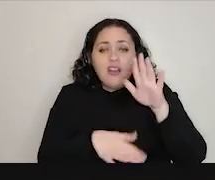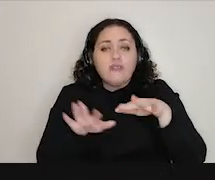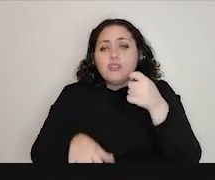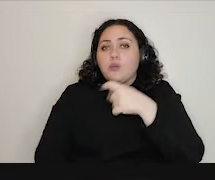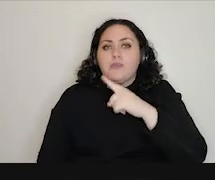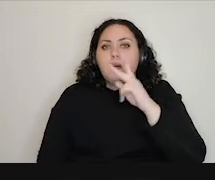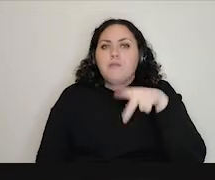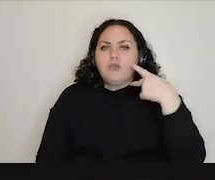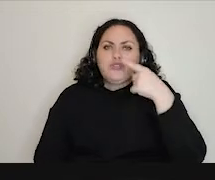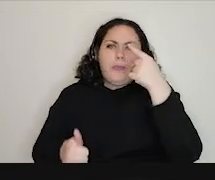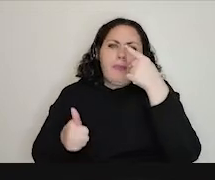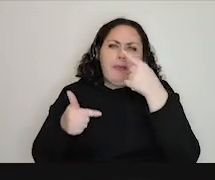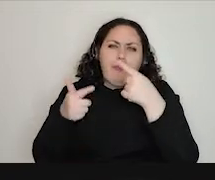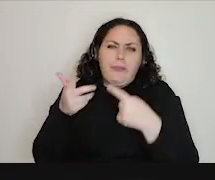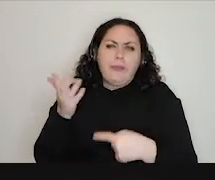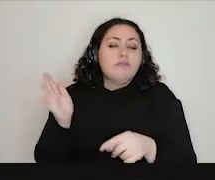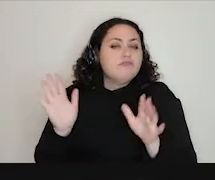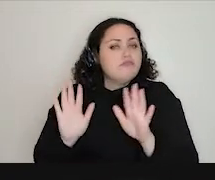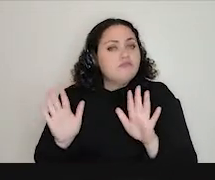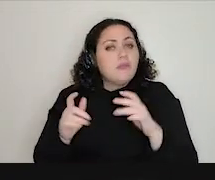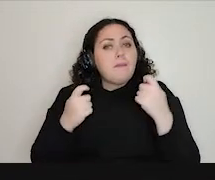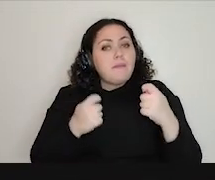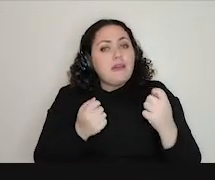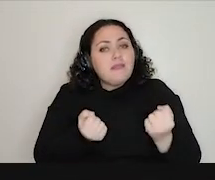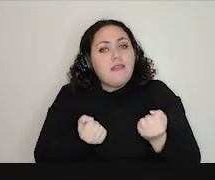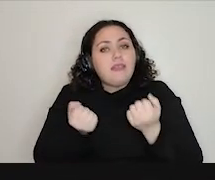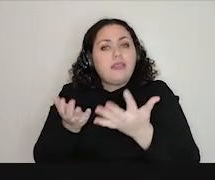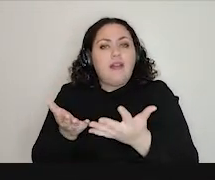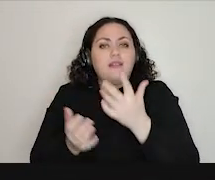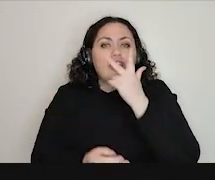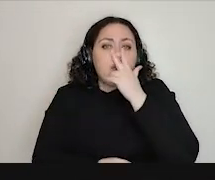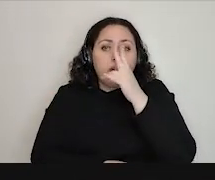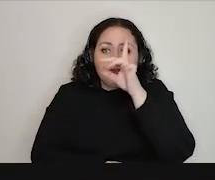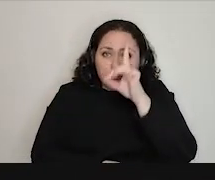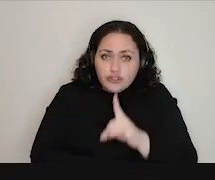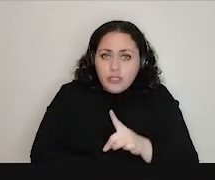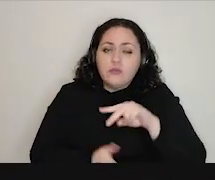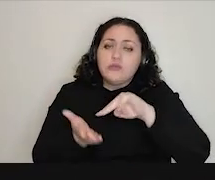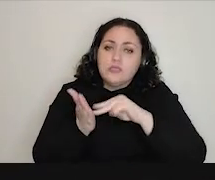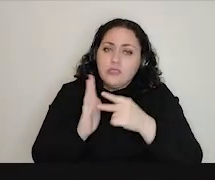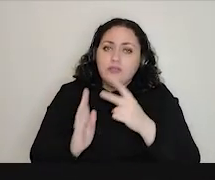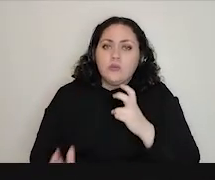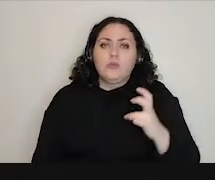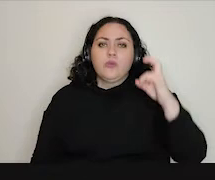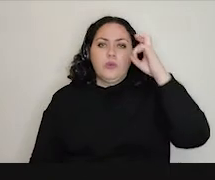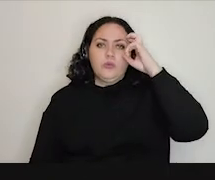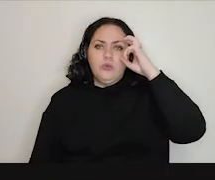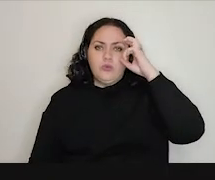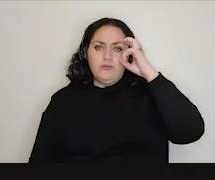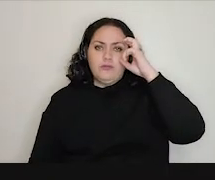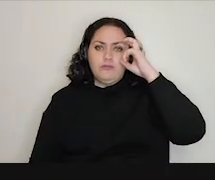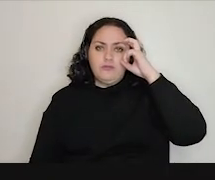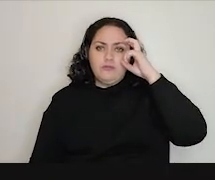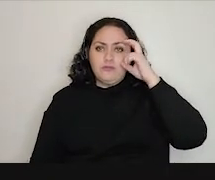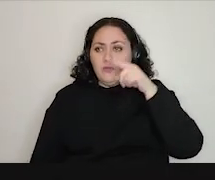direitos. A gente precisa fazer com que o direito seja uma cultura na sociedade. O direito dessa população